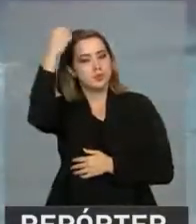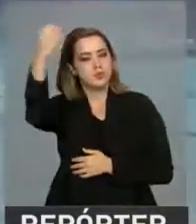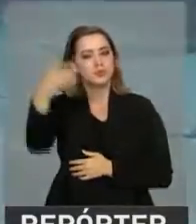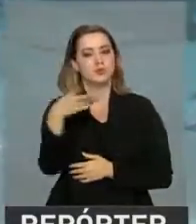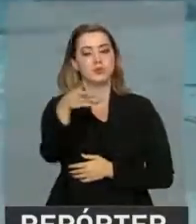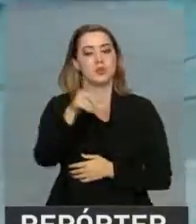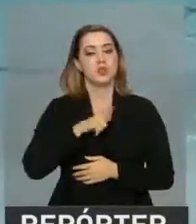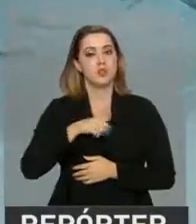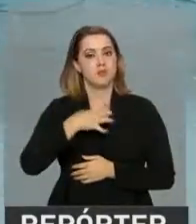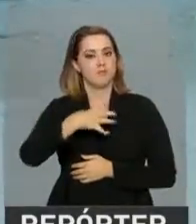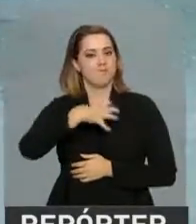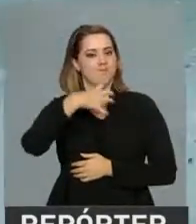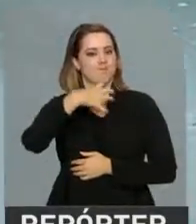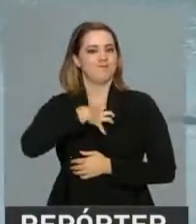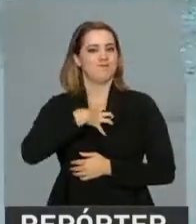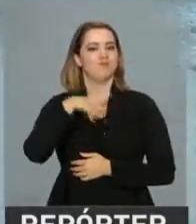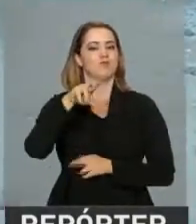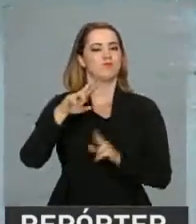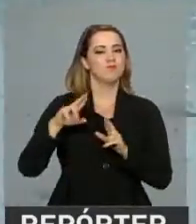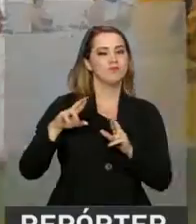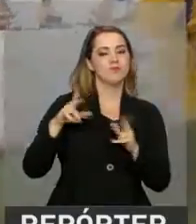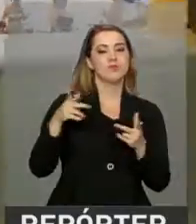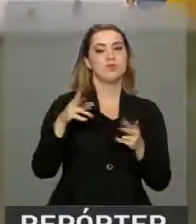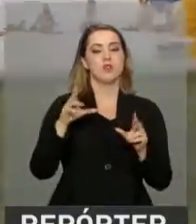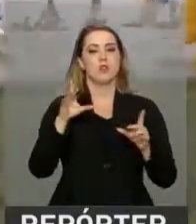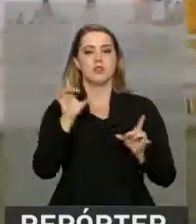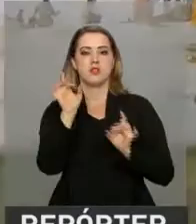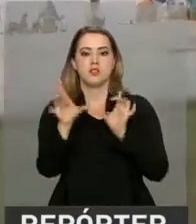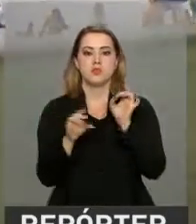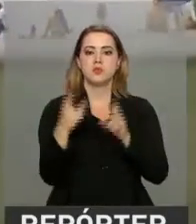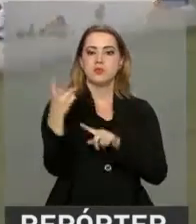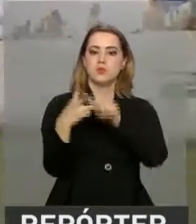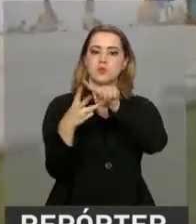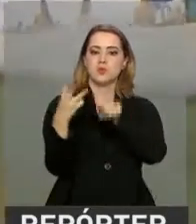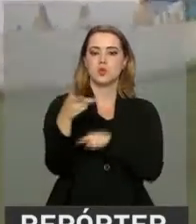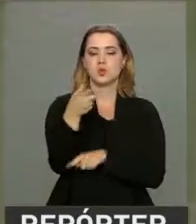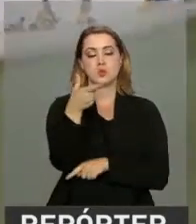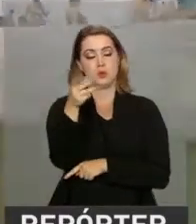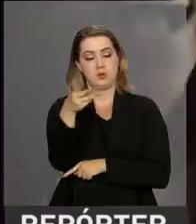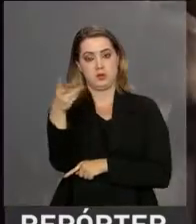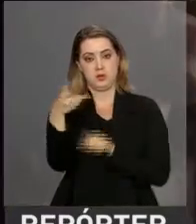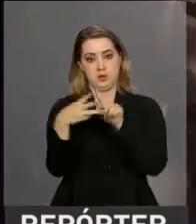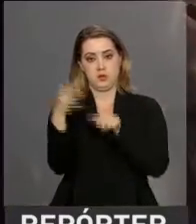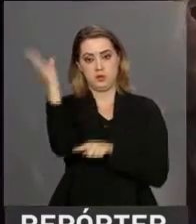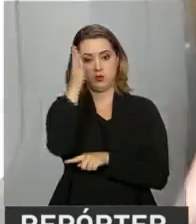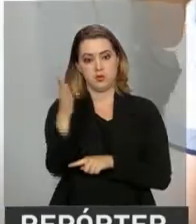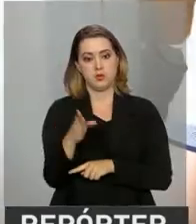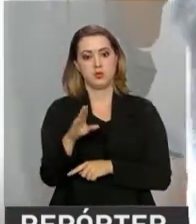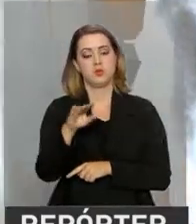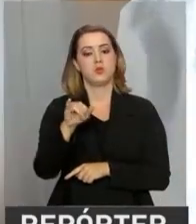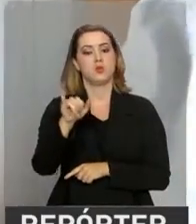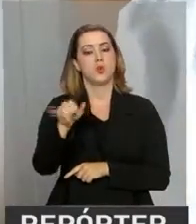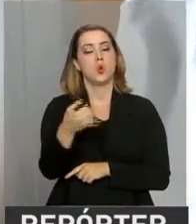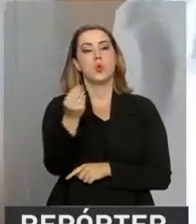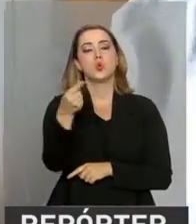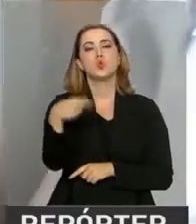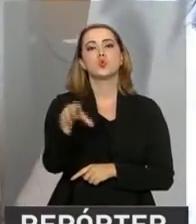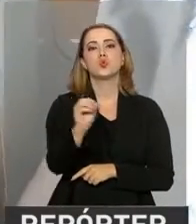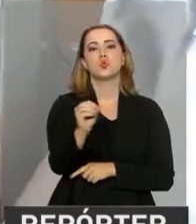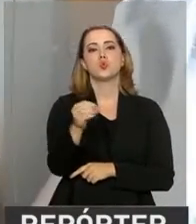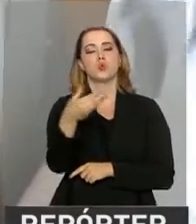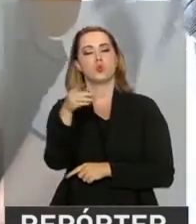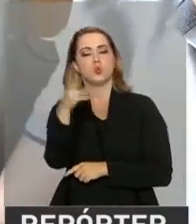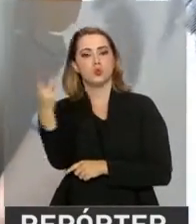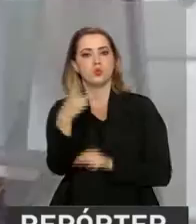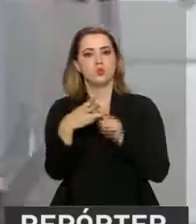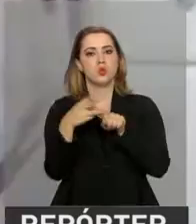e que tem um significado especial para esses 3 brasileiros. João, Sabrina e Maristela nunca tinham